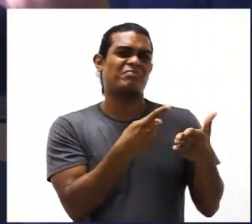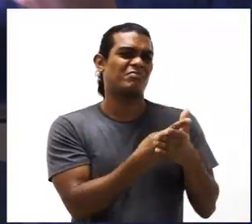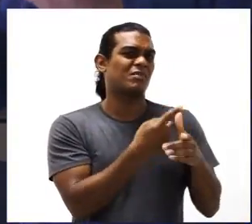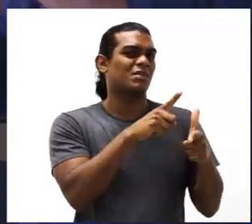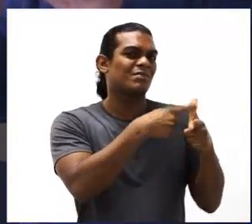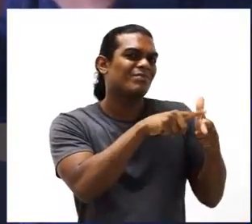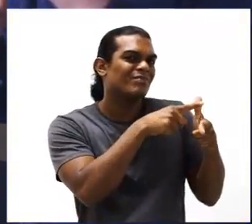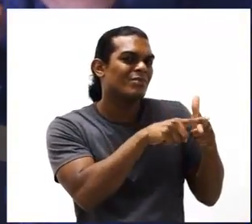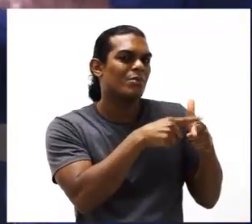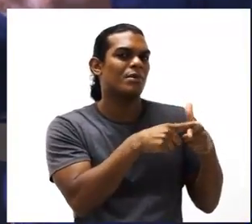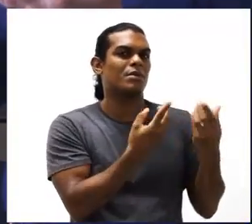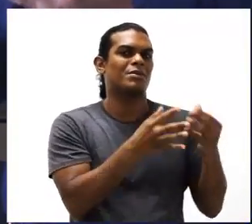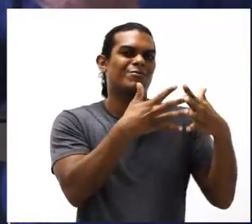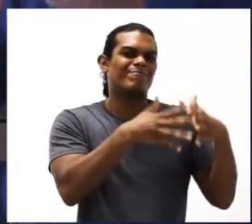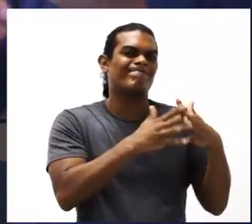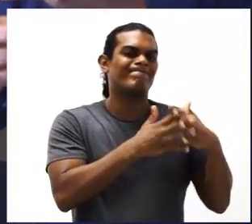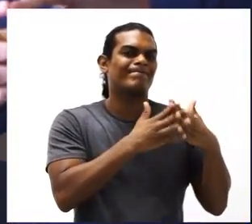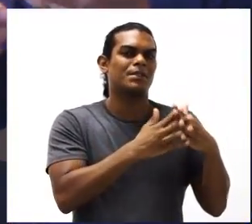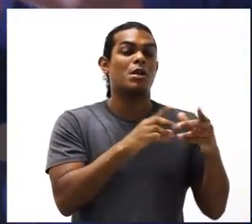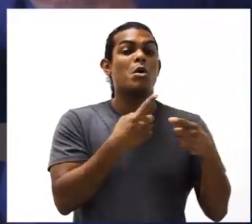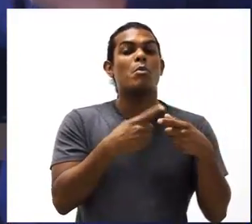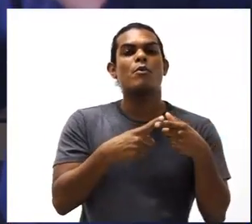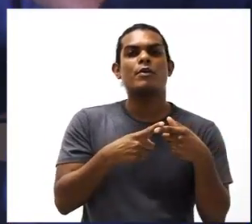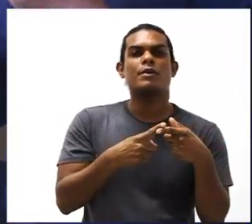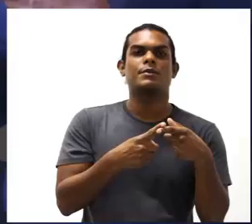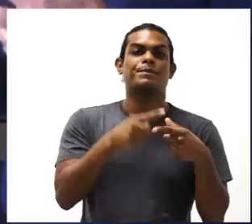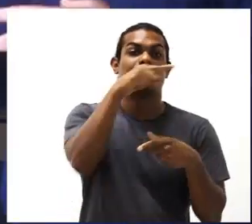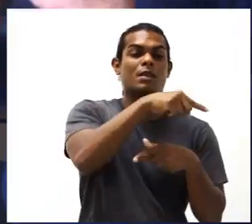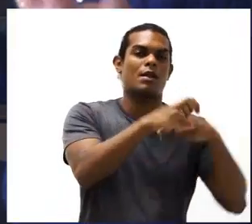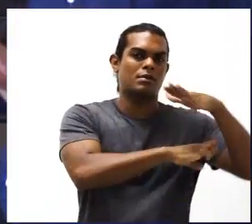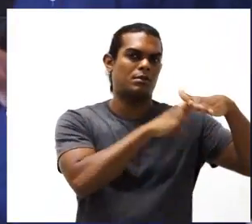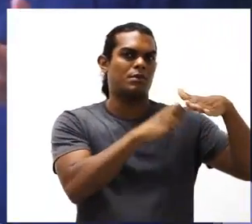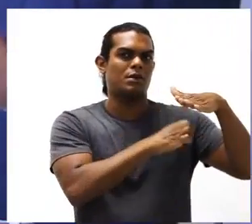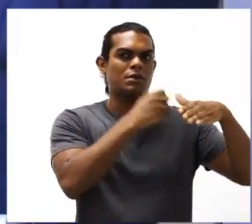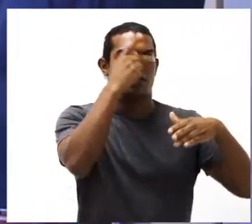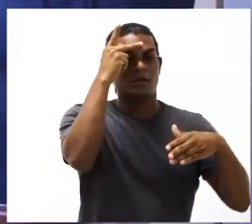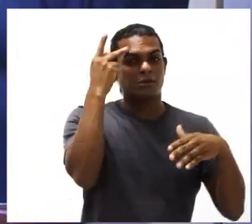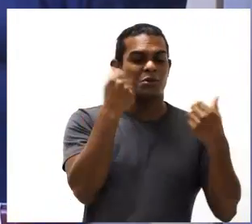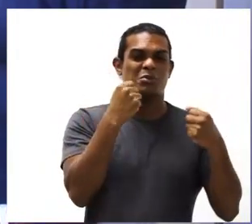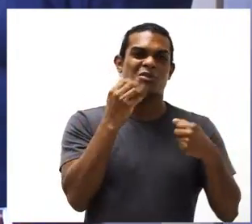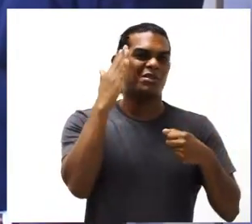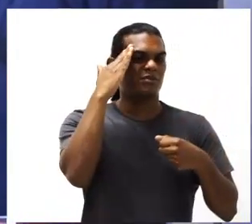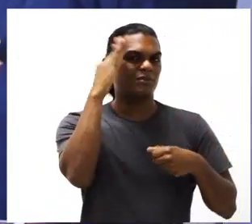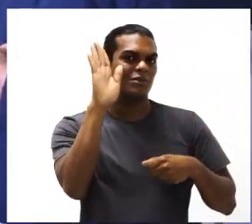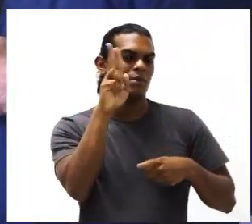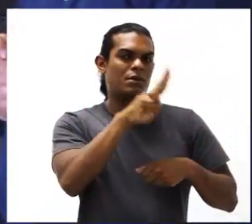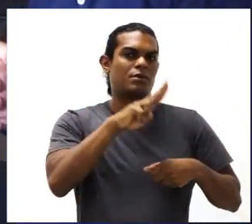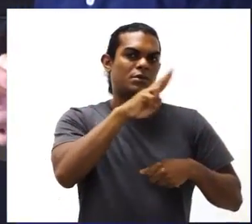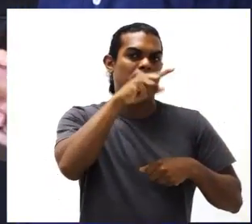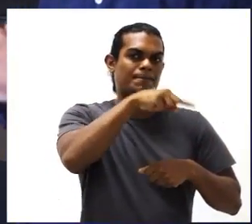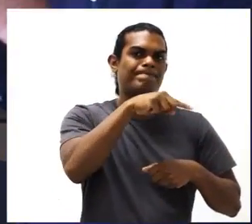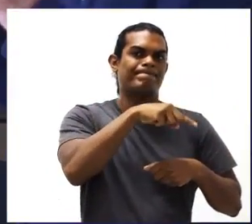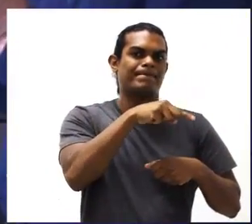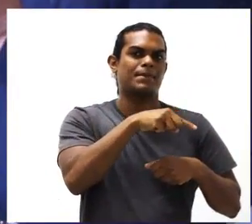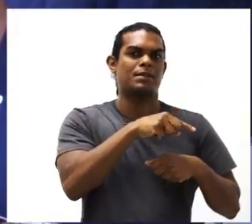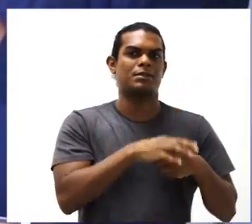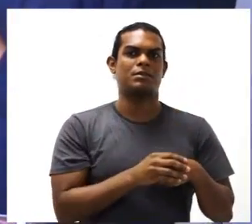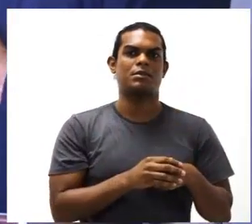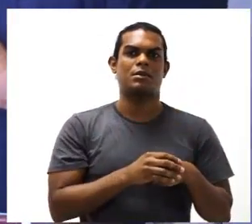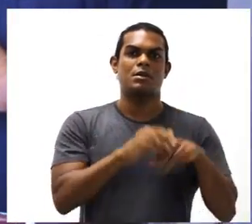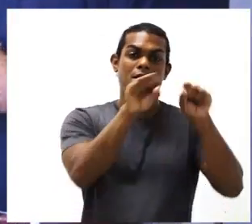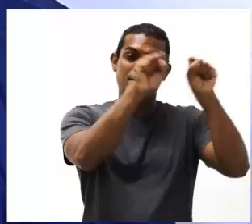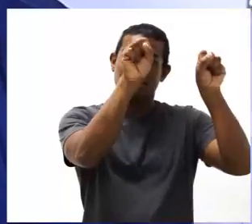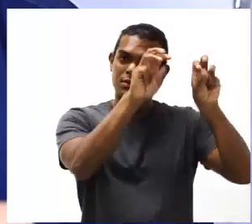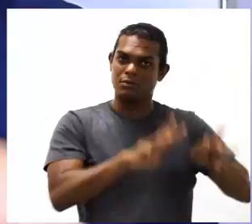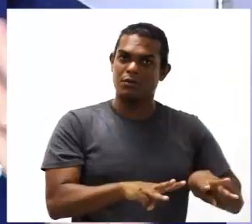funcionou, é porque as pessoas reagiram, as pessoas não queriam inovar, tinham medo. Não atendeu a demanda da cultura e da coisa organizacional. Exatamente. Então o sistema ela